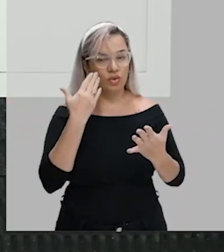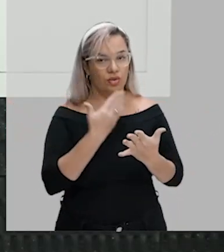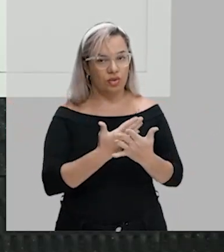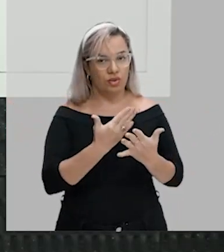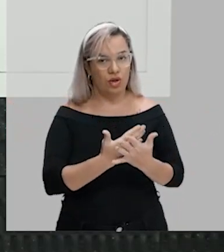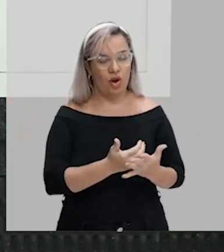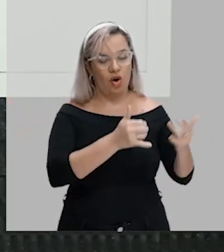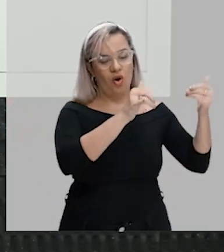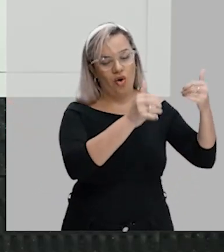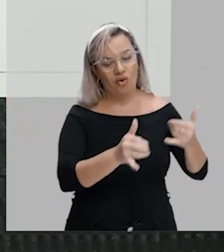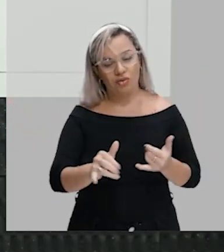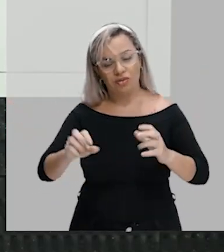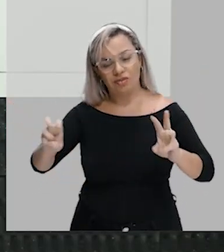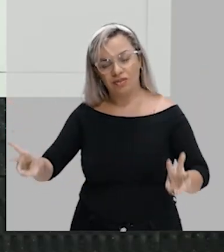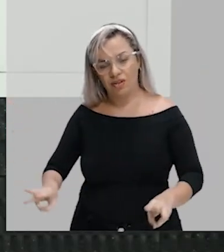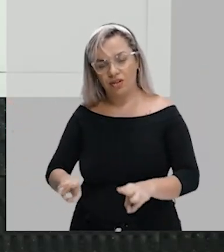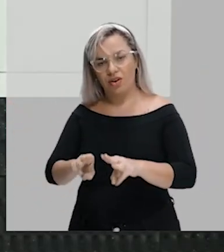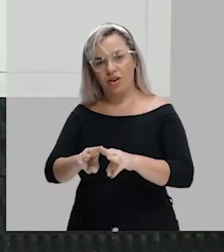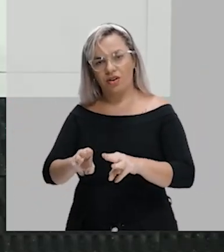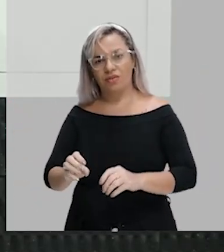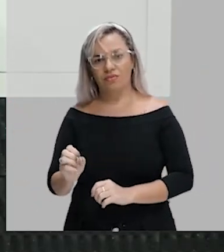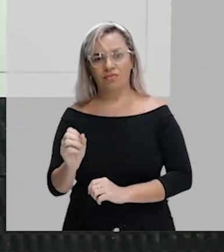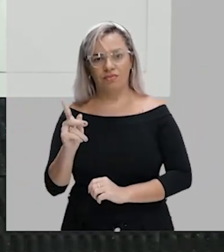ondas eletromagnéticas, ok?